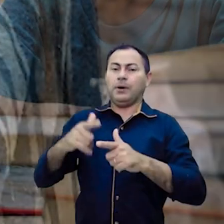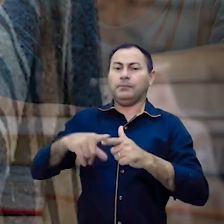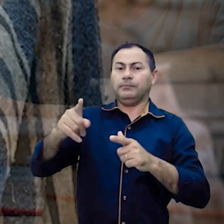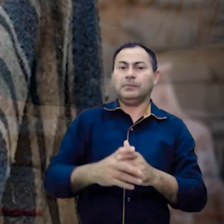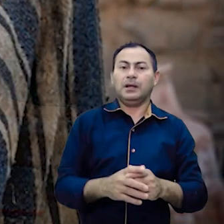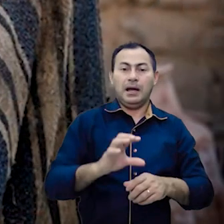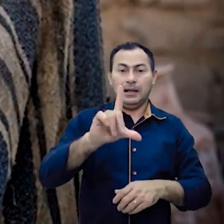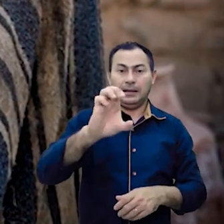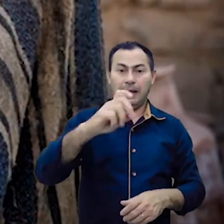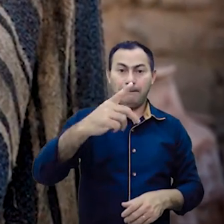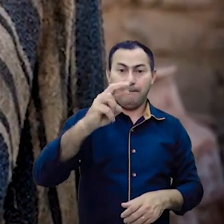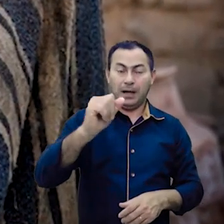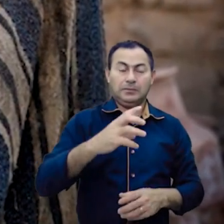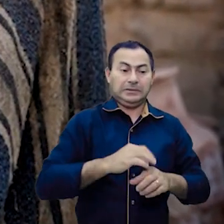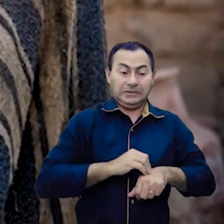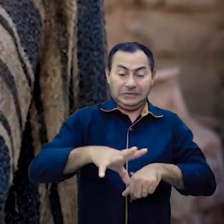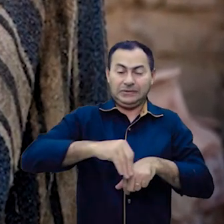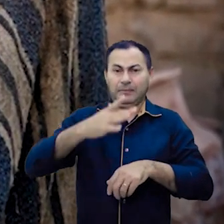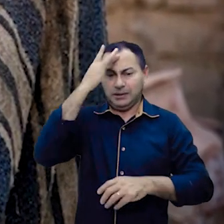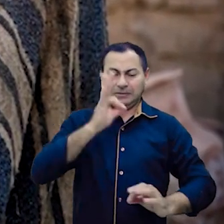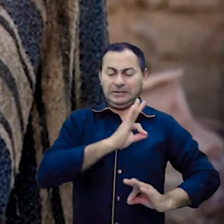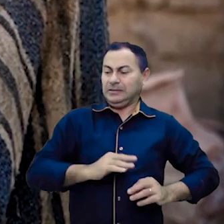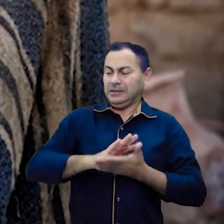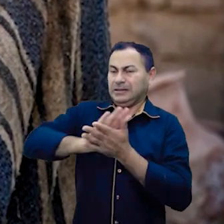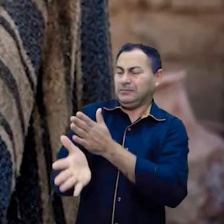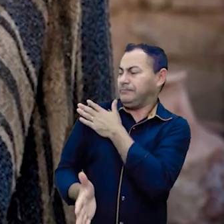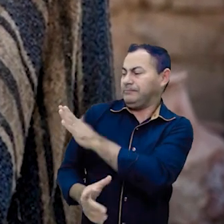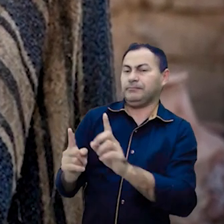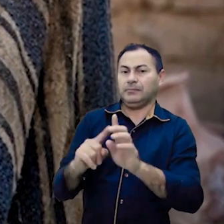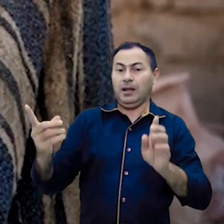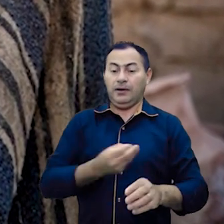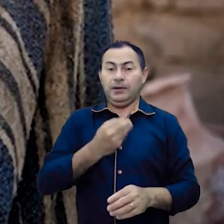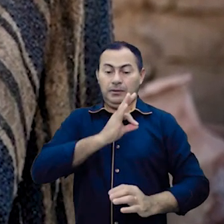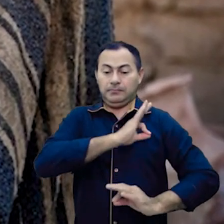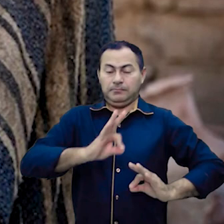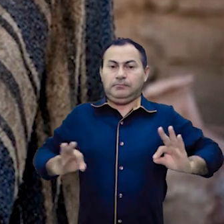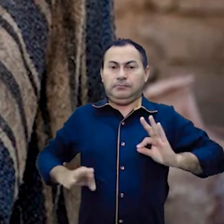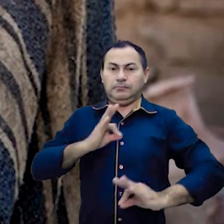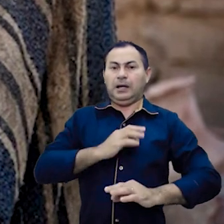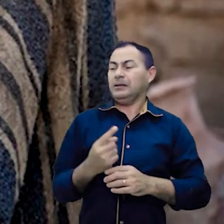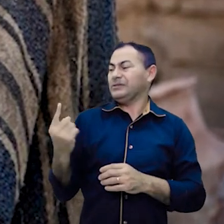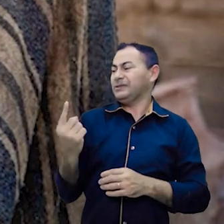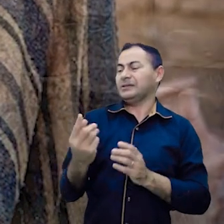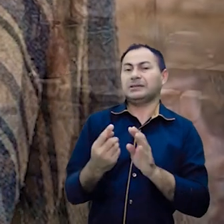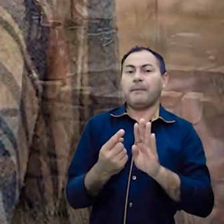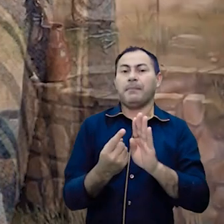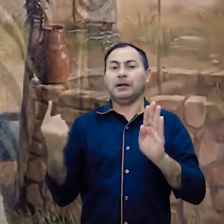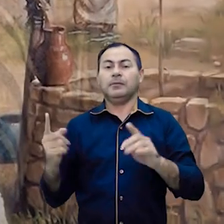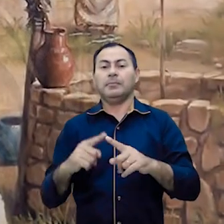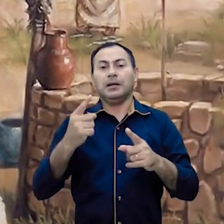problema para eles a lepra era contagiosa então o leproso era discriminado a vida de um leproso era absolutamente